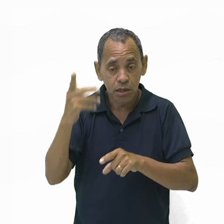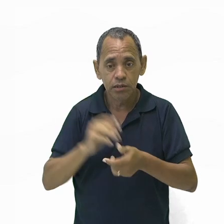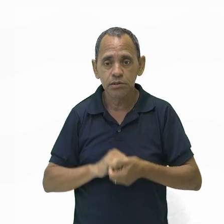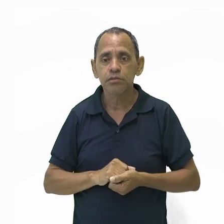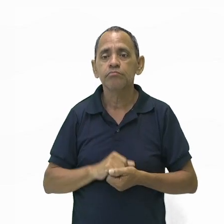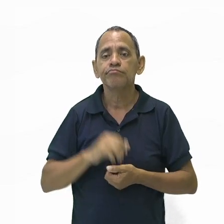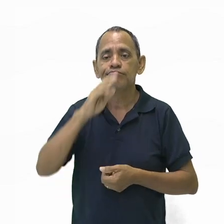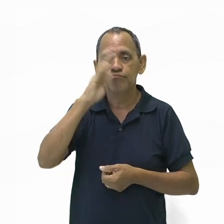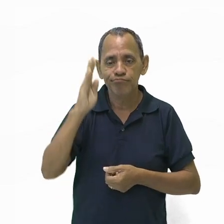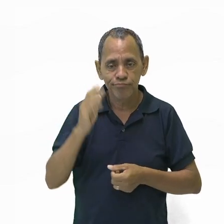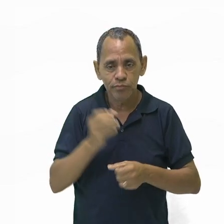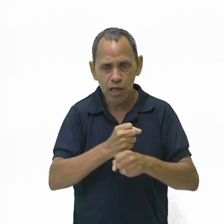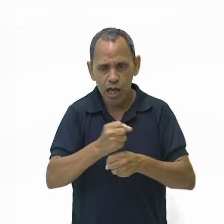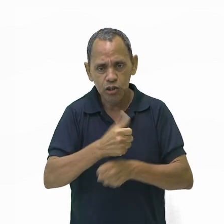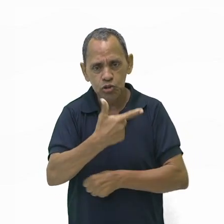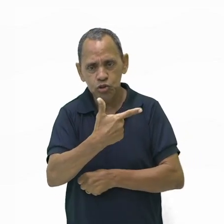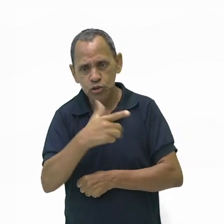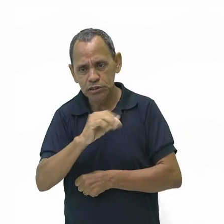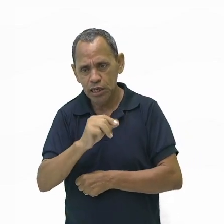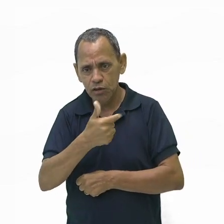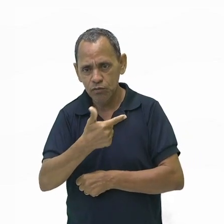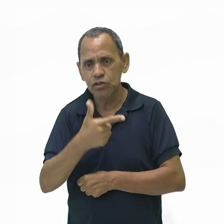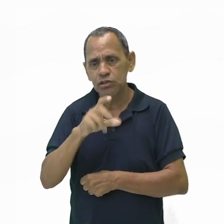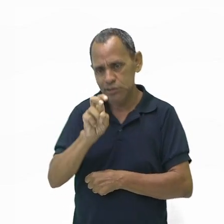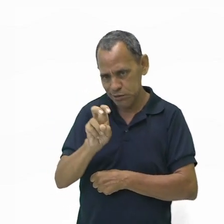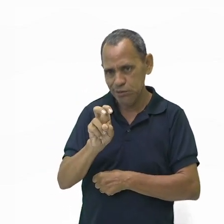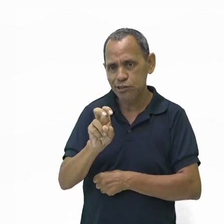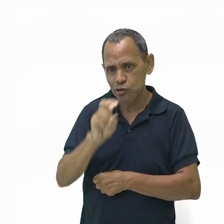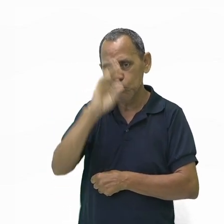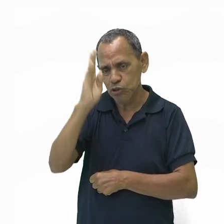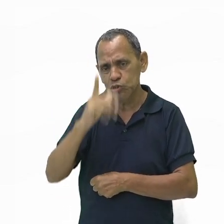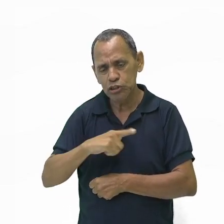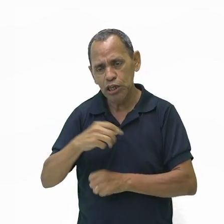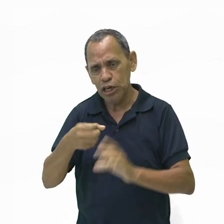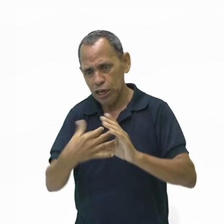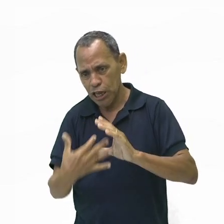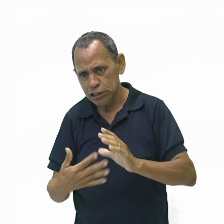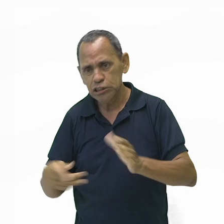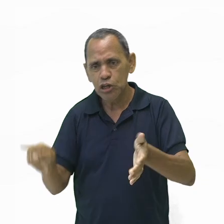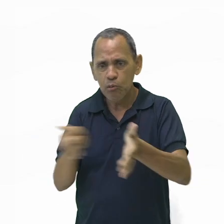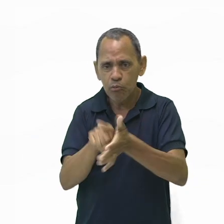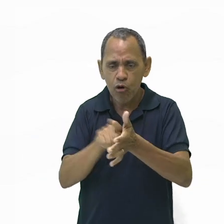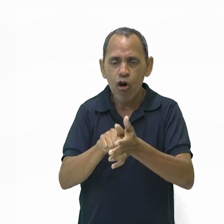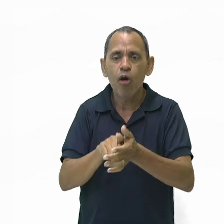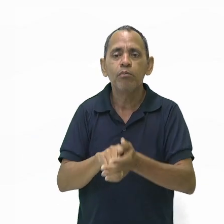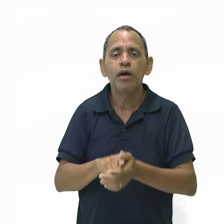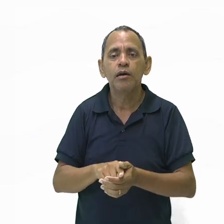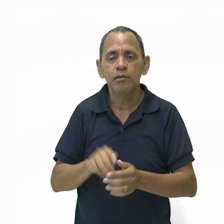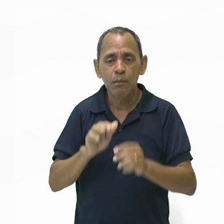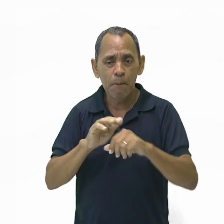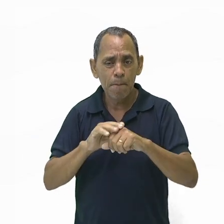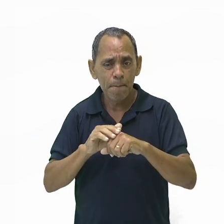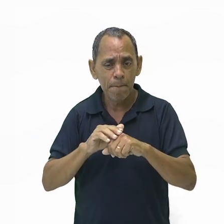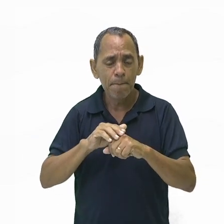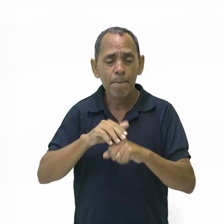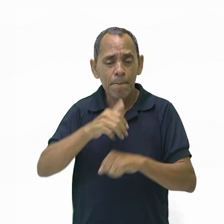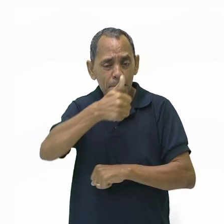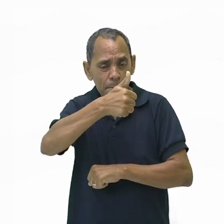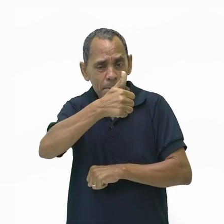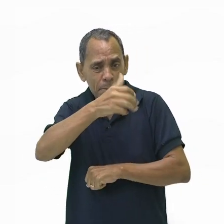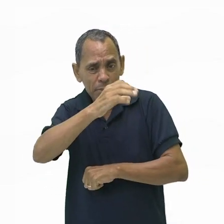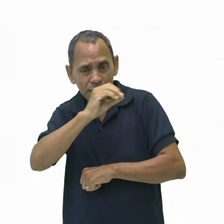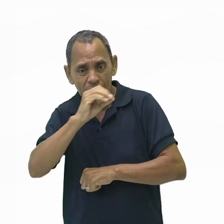e o Brasil ainda tem essa característica de ser um dos 10 maiores países com a